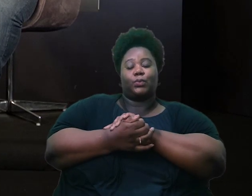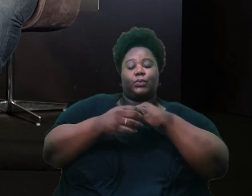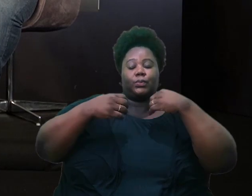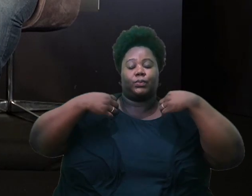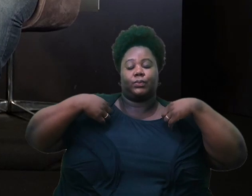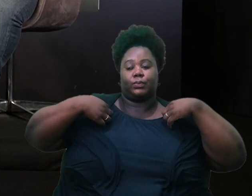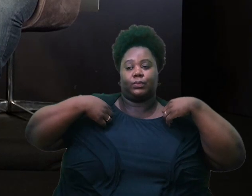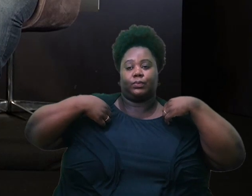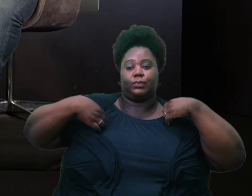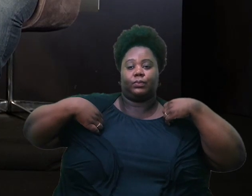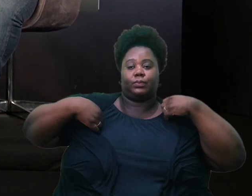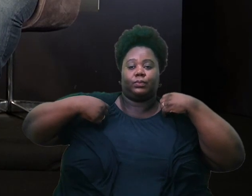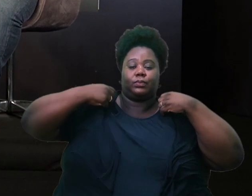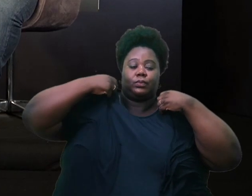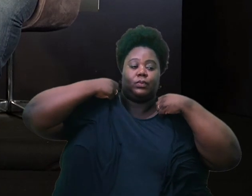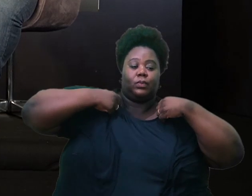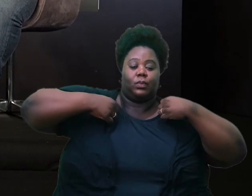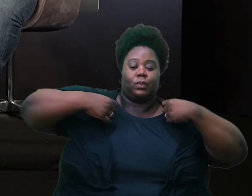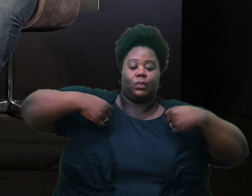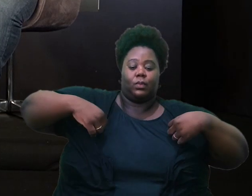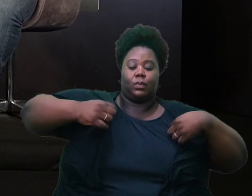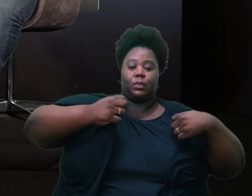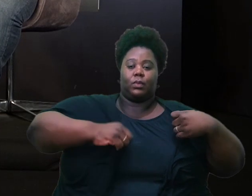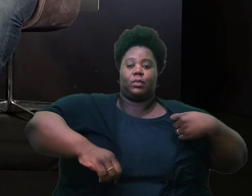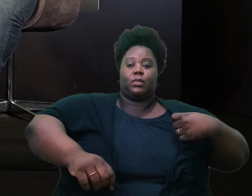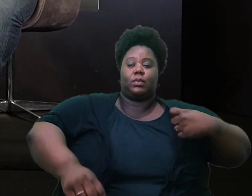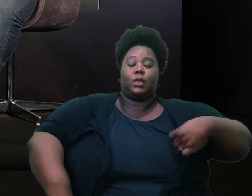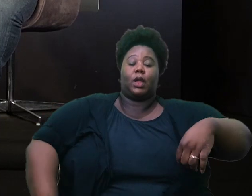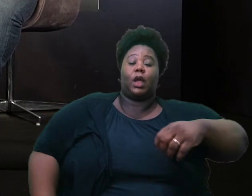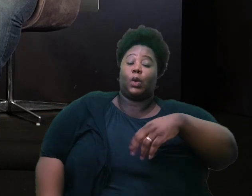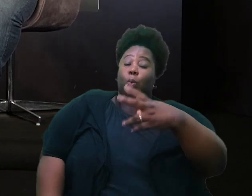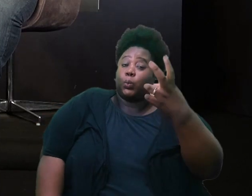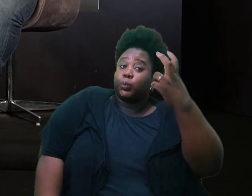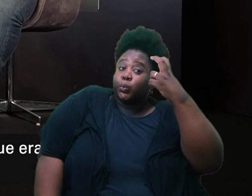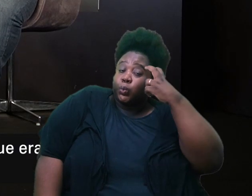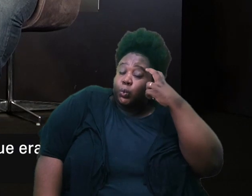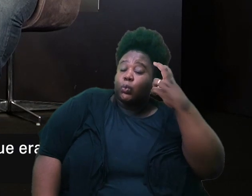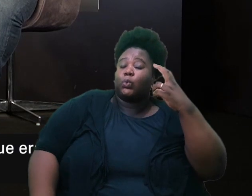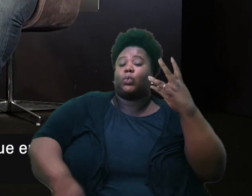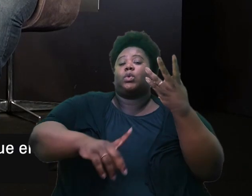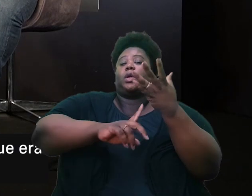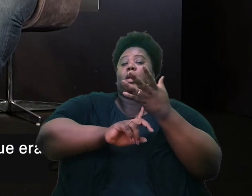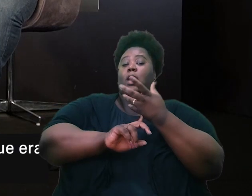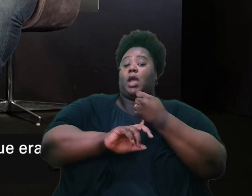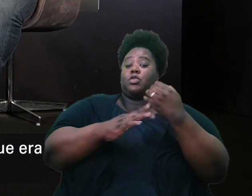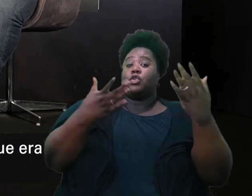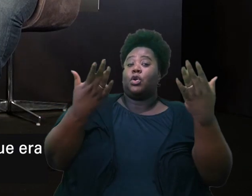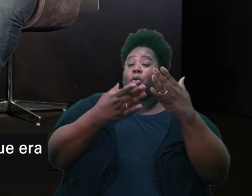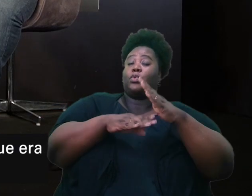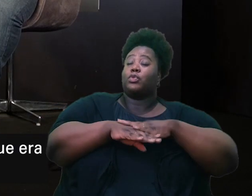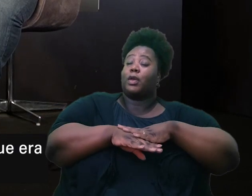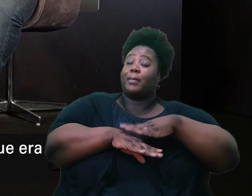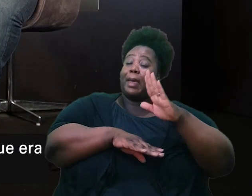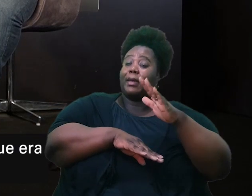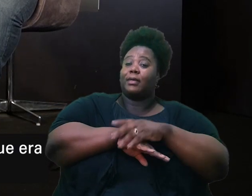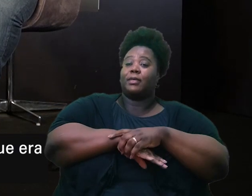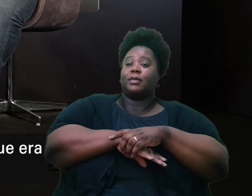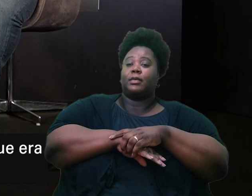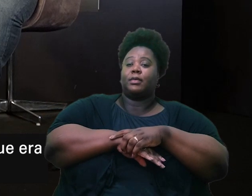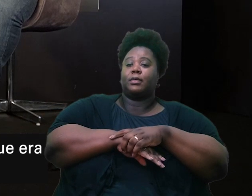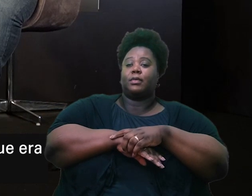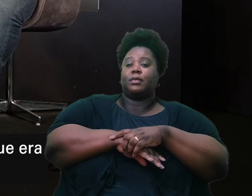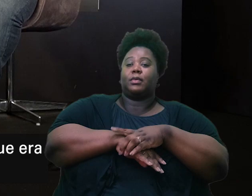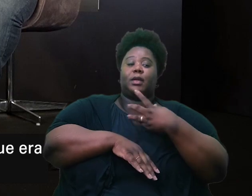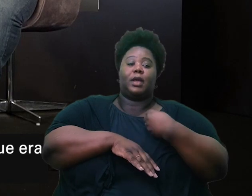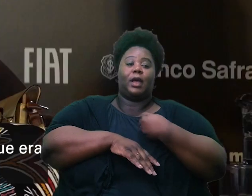à cultura, ter acesso à arte, que hoje é muito mais tranquilo do que